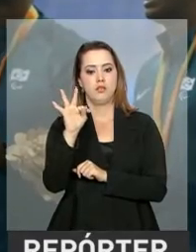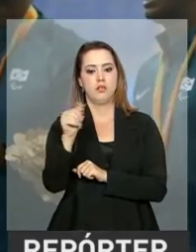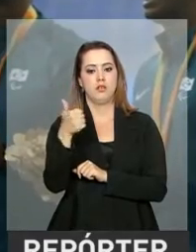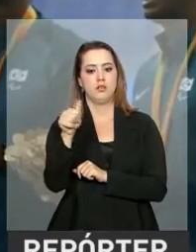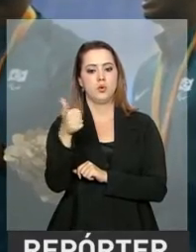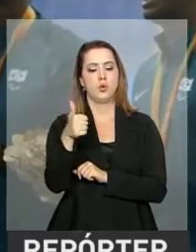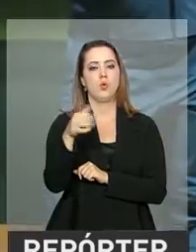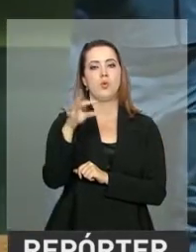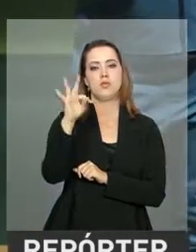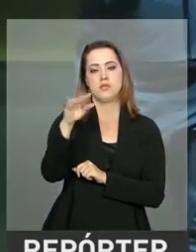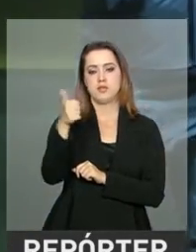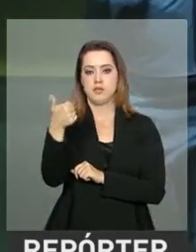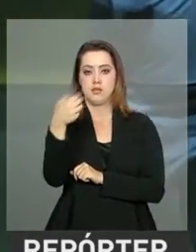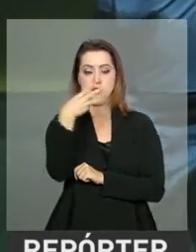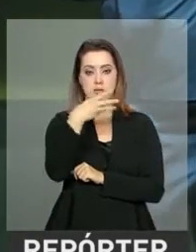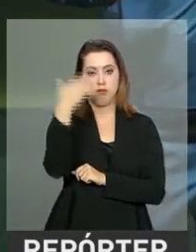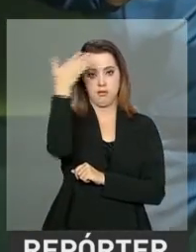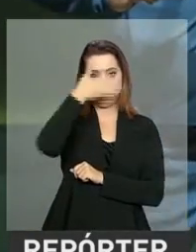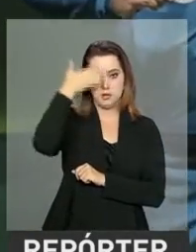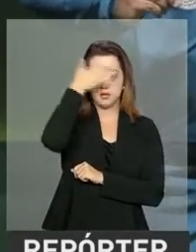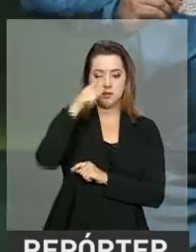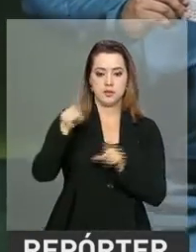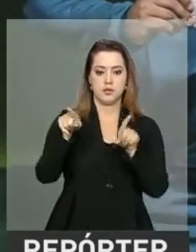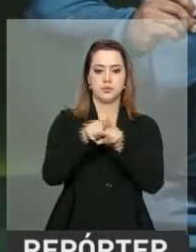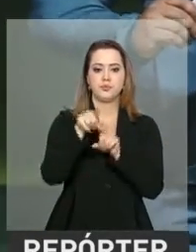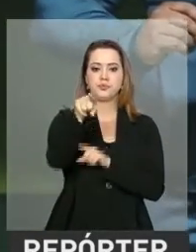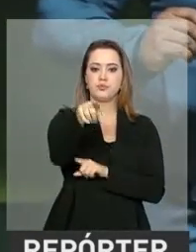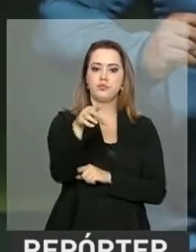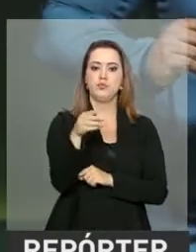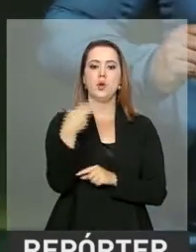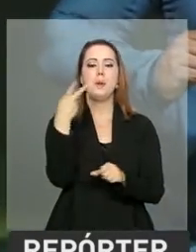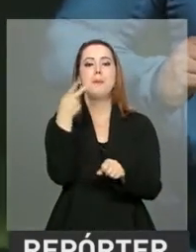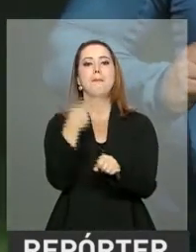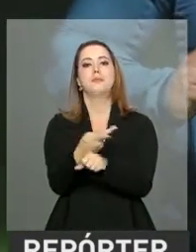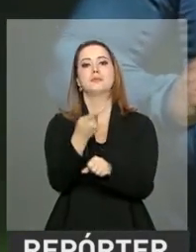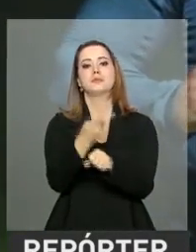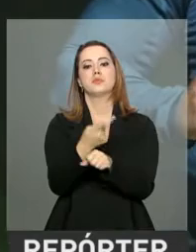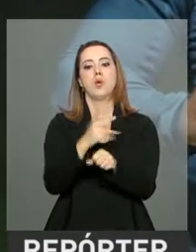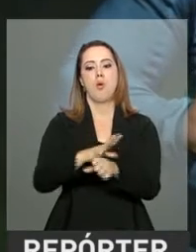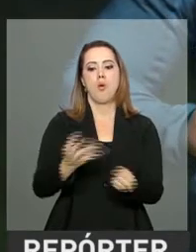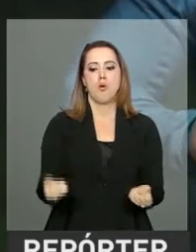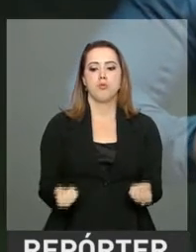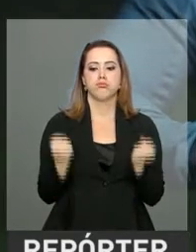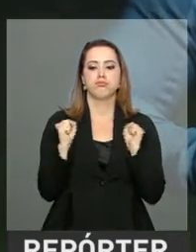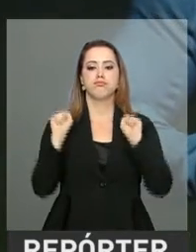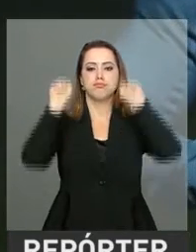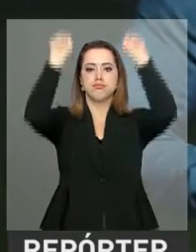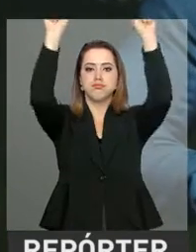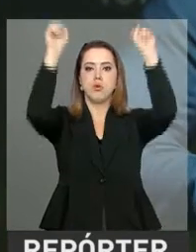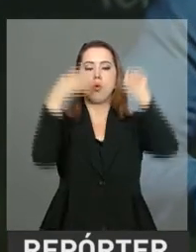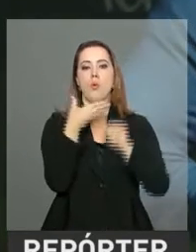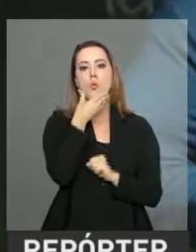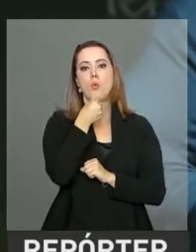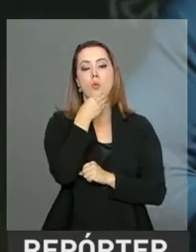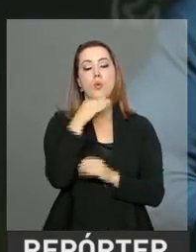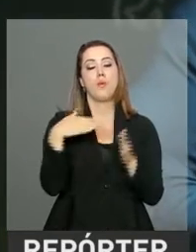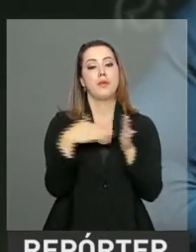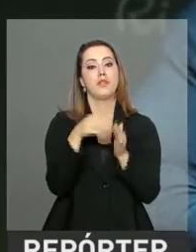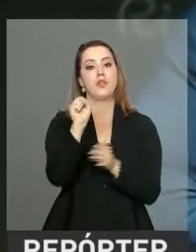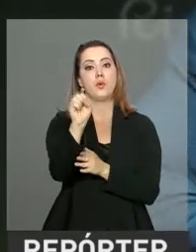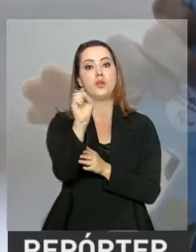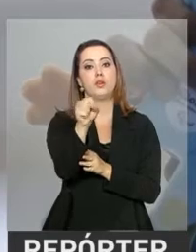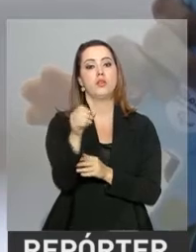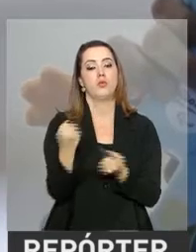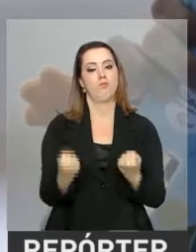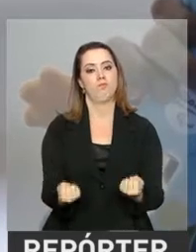atletas cegos. Evânio da Silva ganhou medalha de prata no levantamento de peso masculino até 88